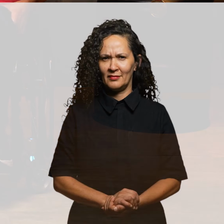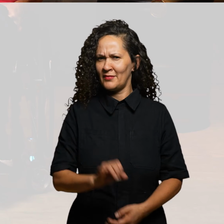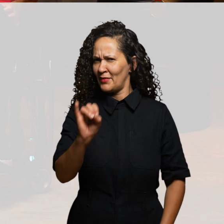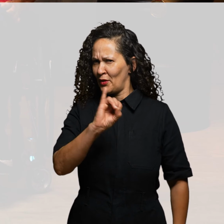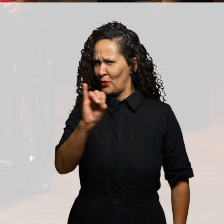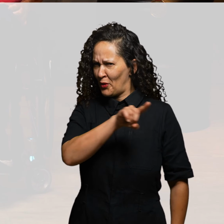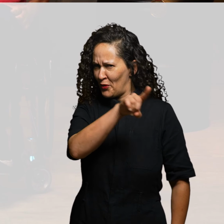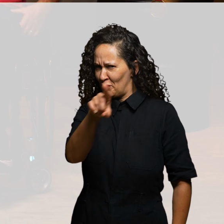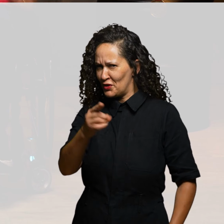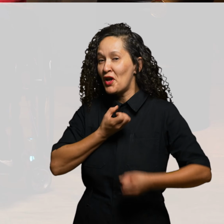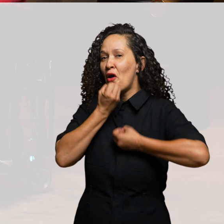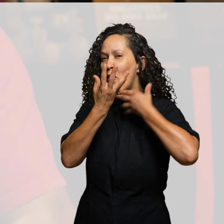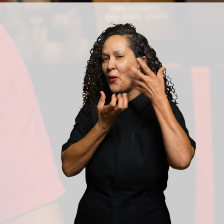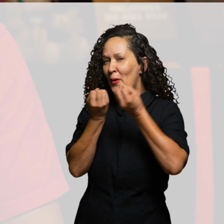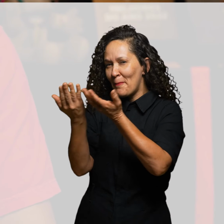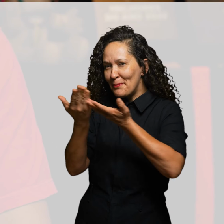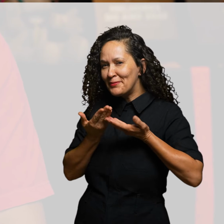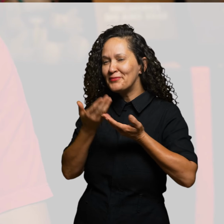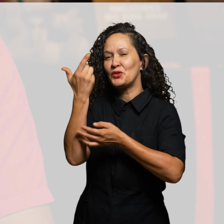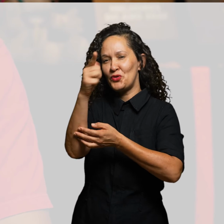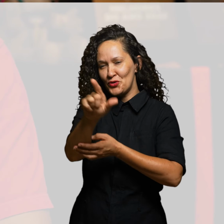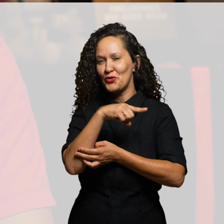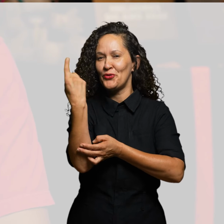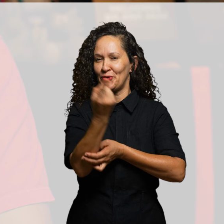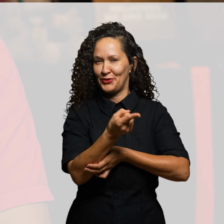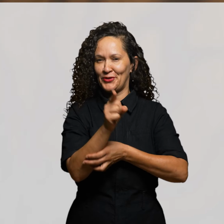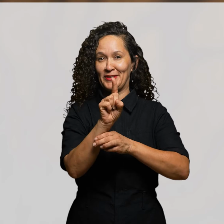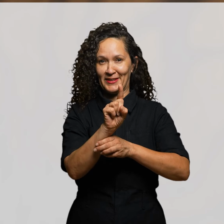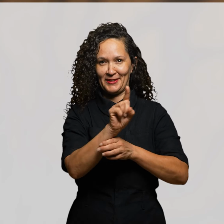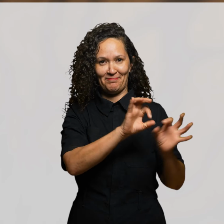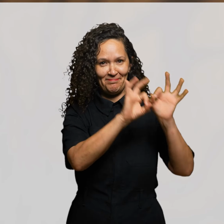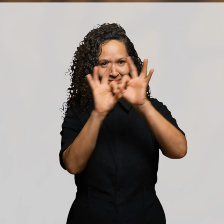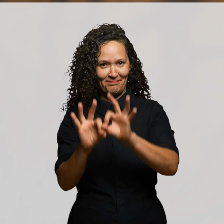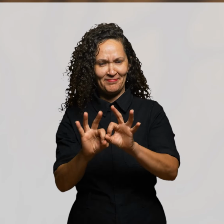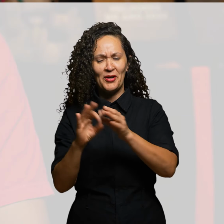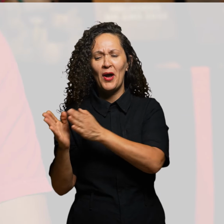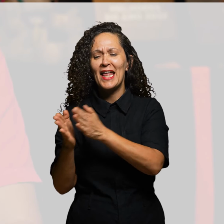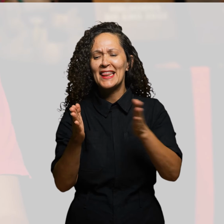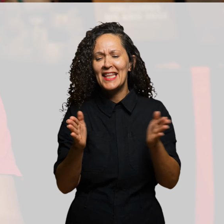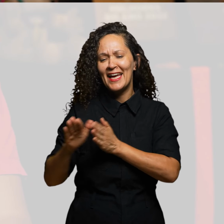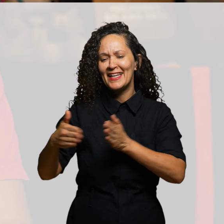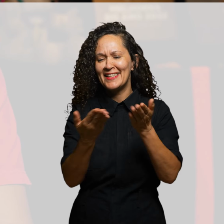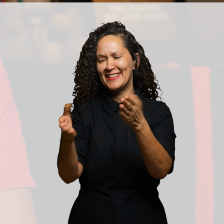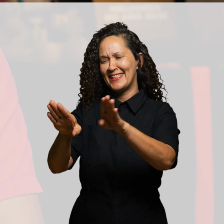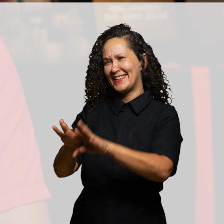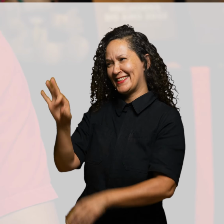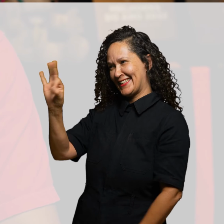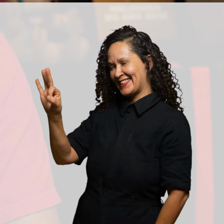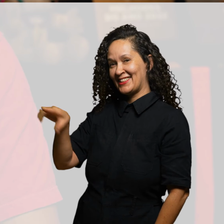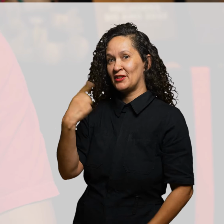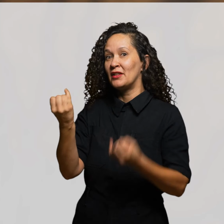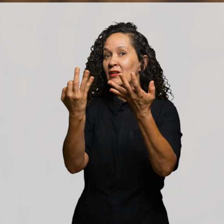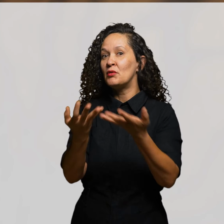Fala, Corupira! Sejam bem-vindos a mais um capítulo da série A Série. A série A Série Caminhos da Inclusão. Caminhos da Inclusão.